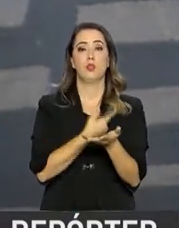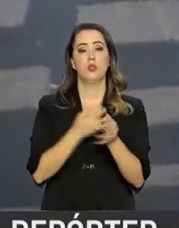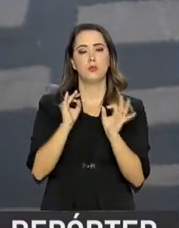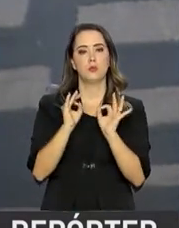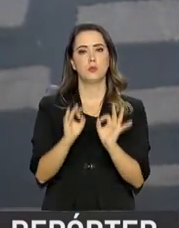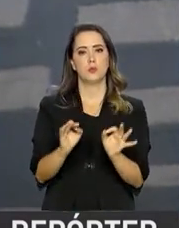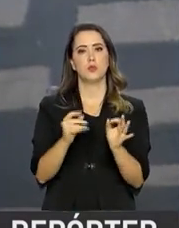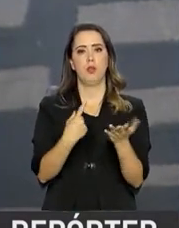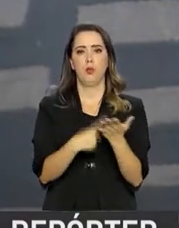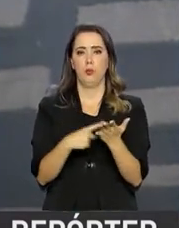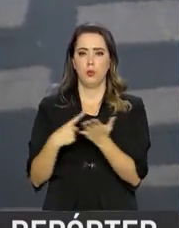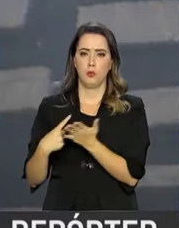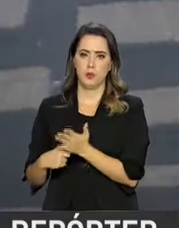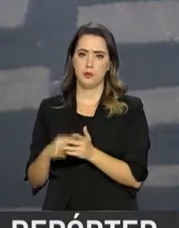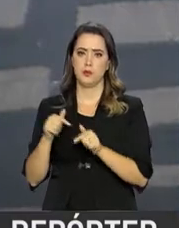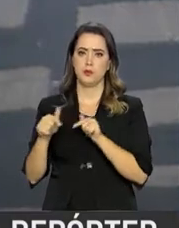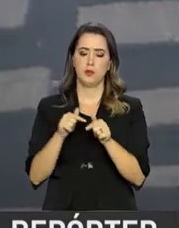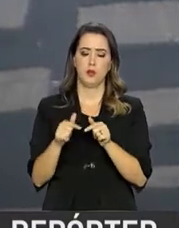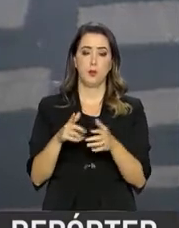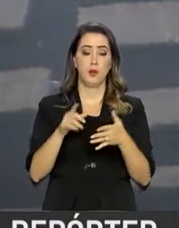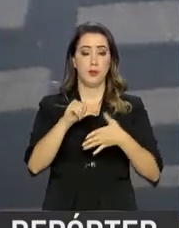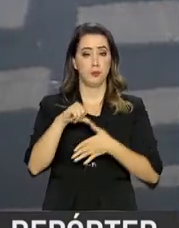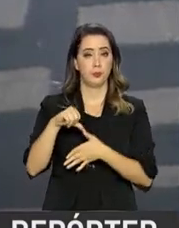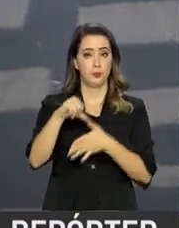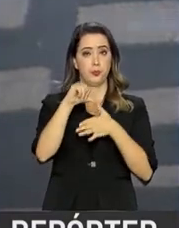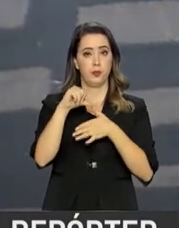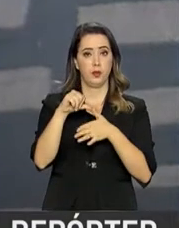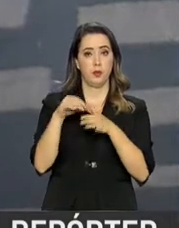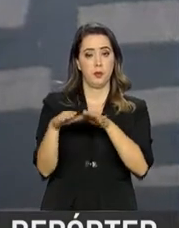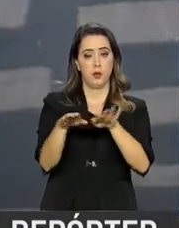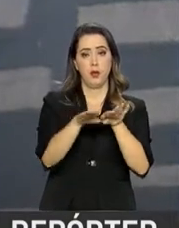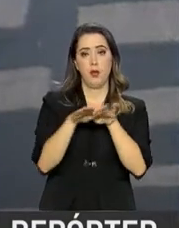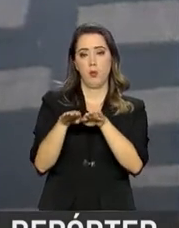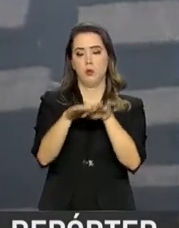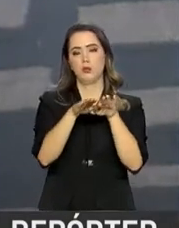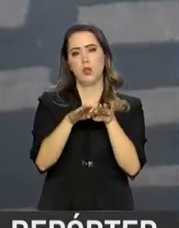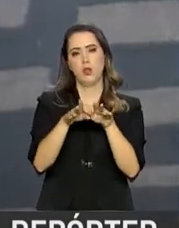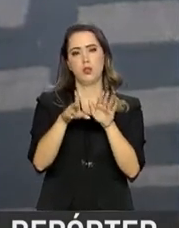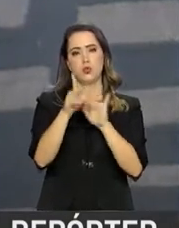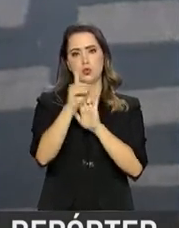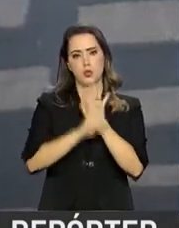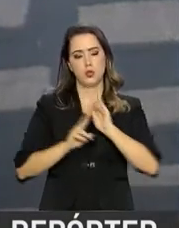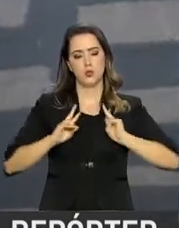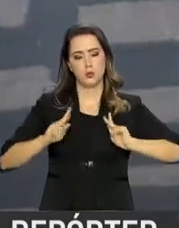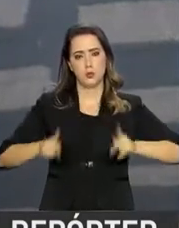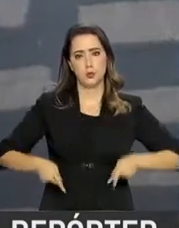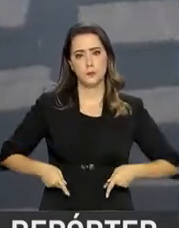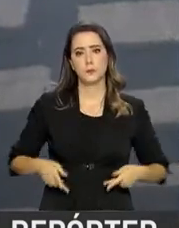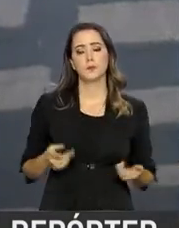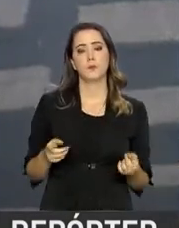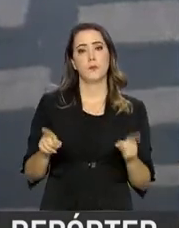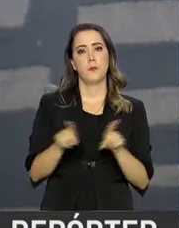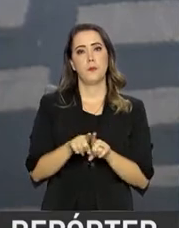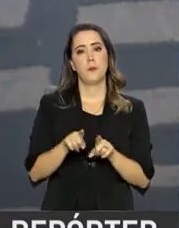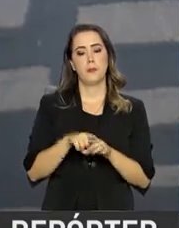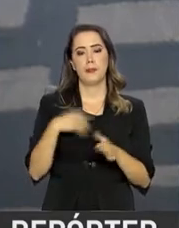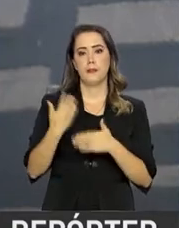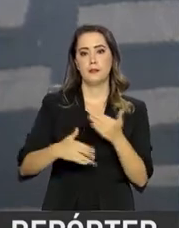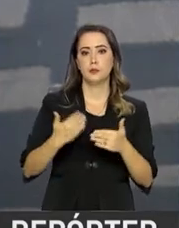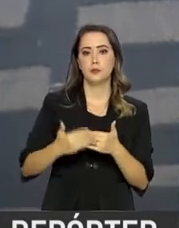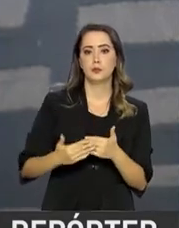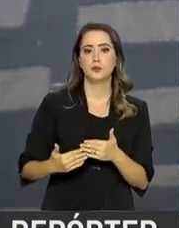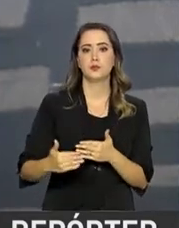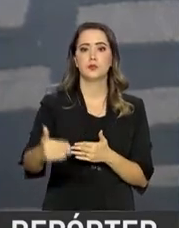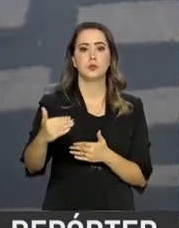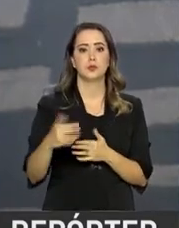continuar trabalhando pela região pela democracia pelos direitos humanos e pelo desenvolvimento